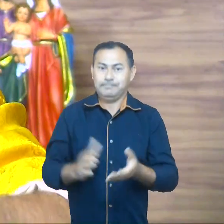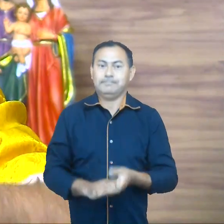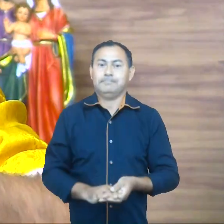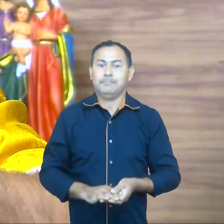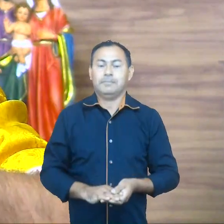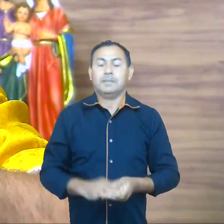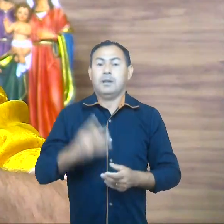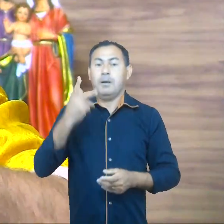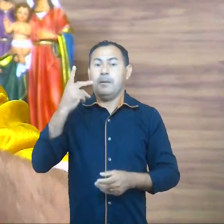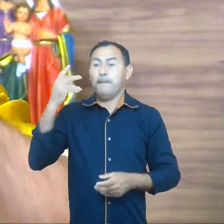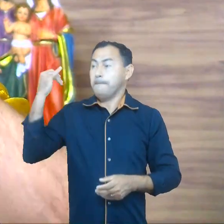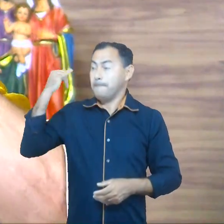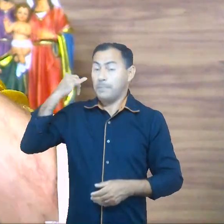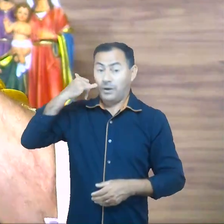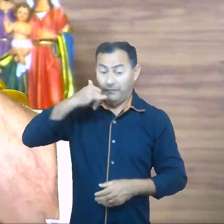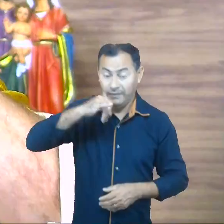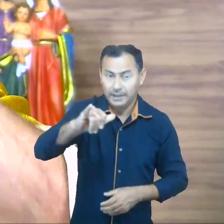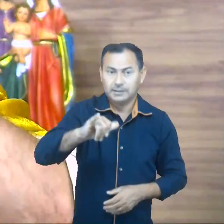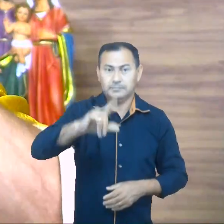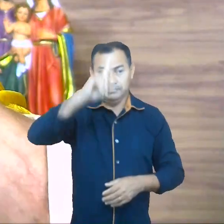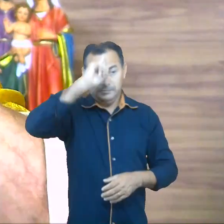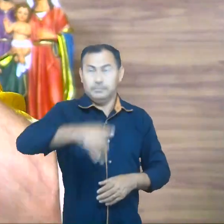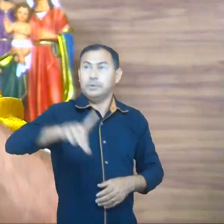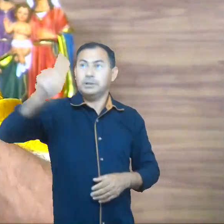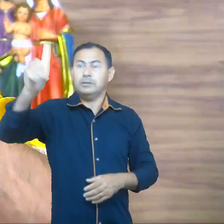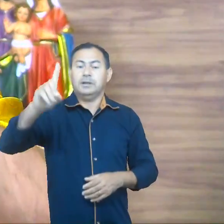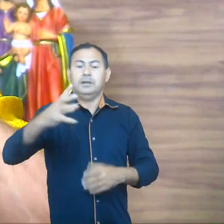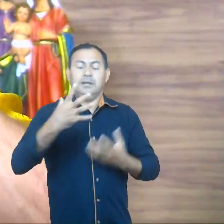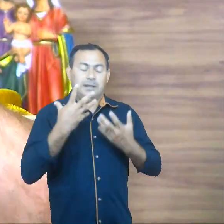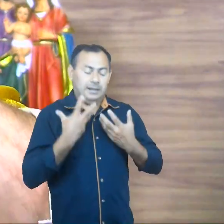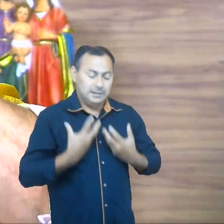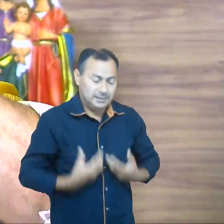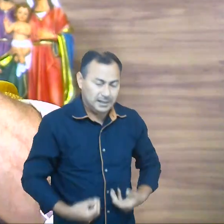E o profeta, enviado por Deus, cansado,